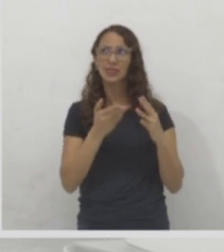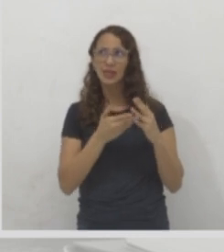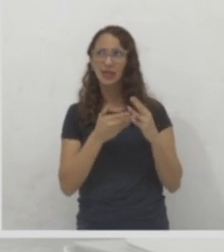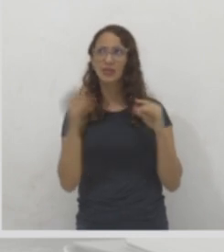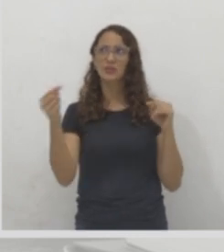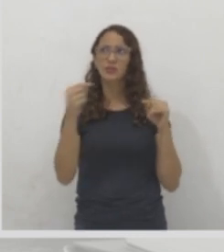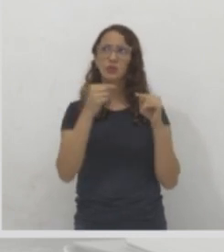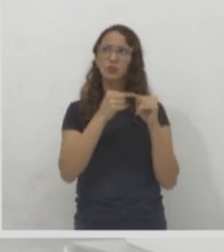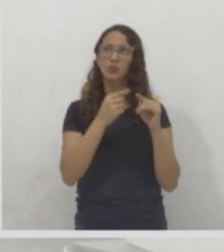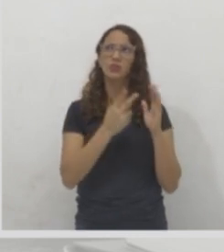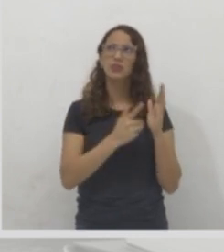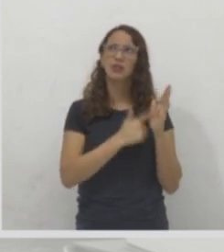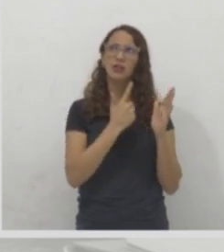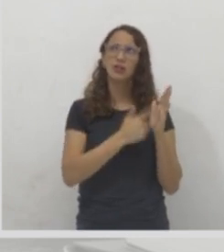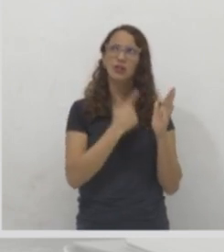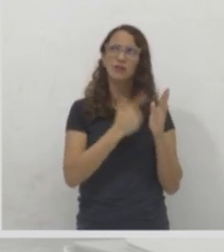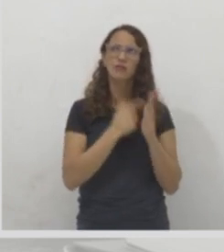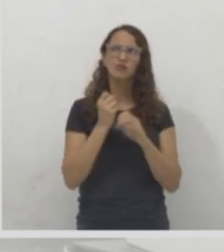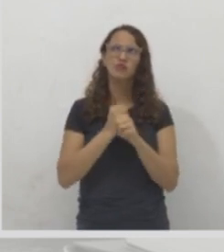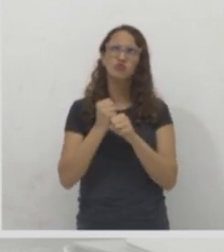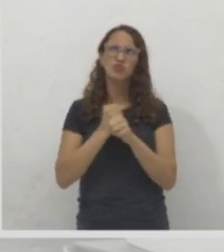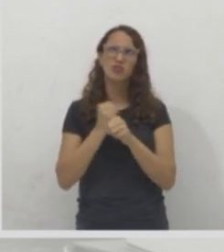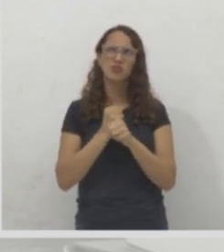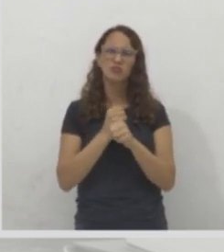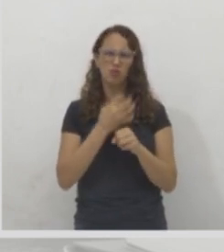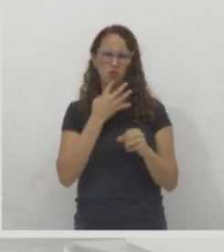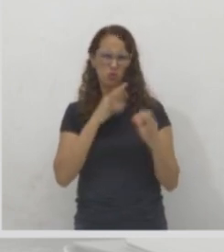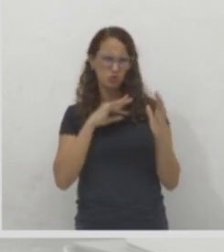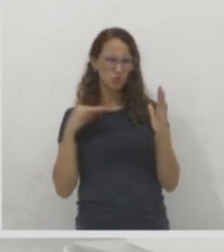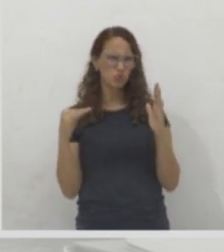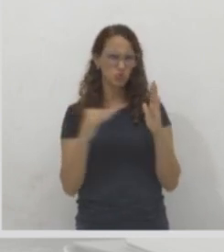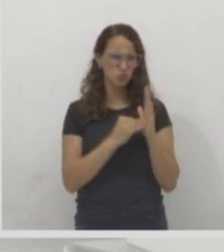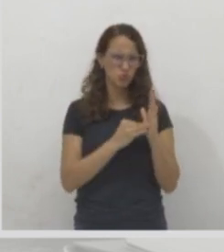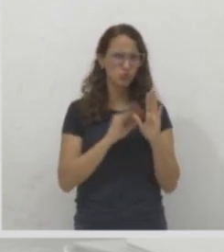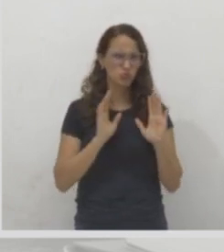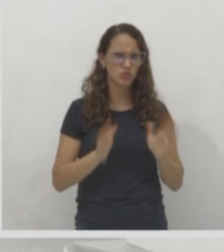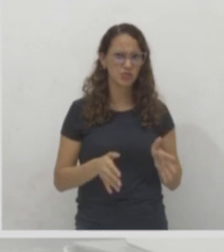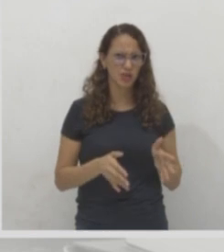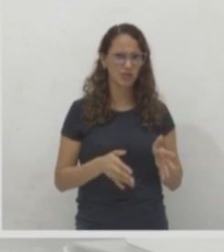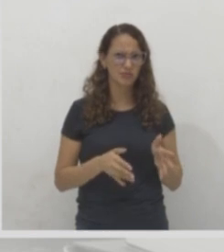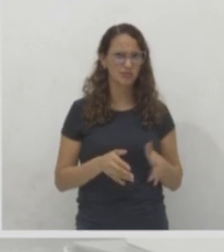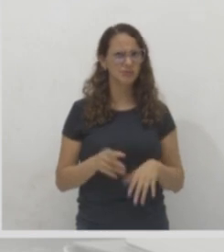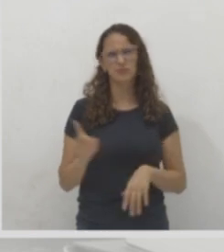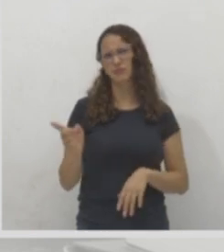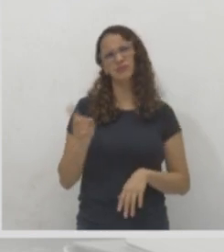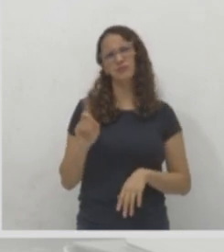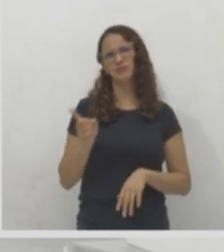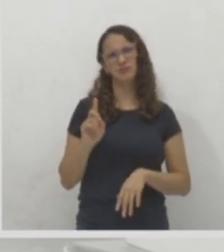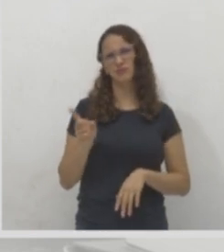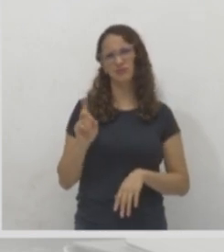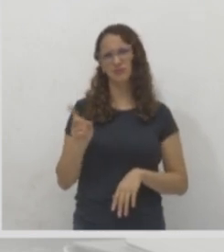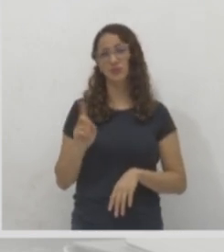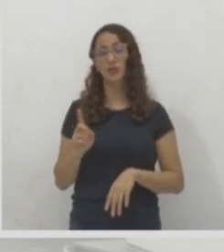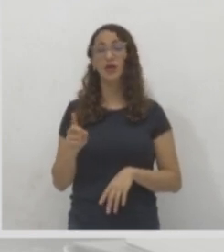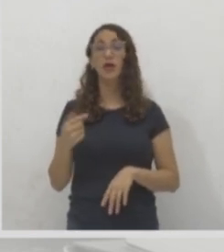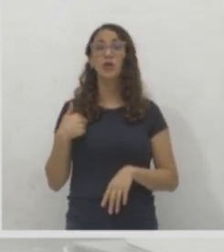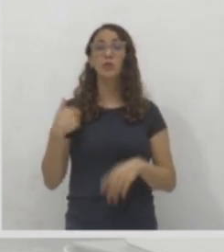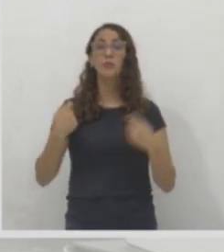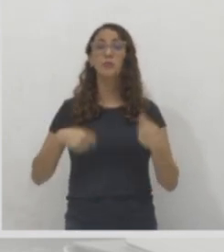eu sei tudo já? Não, né? Você deve perceber que não. Para que eu